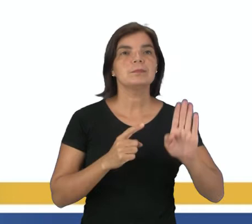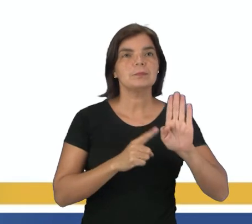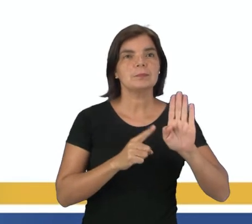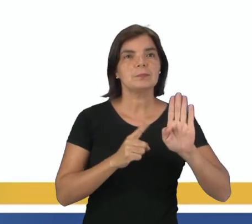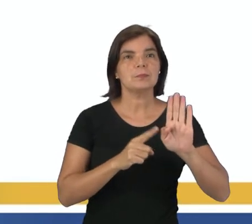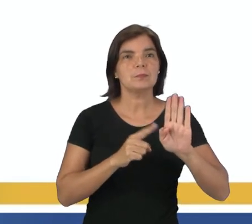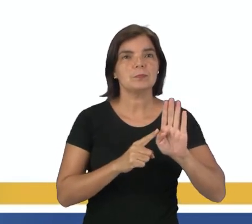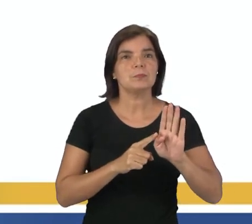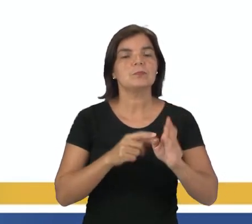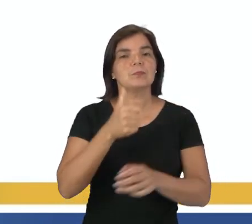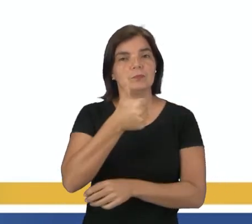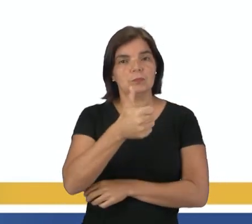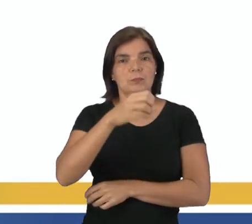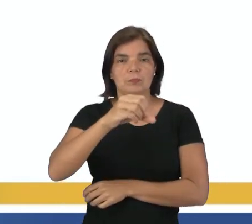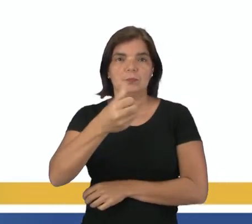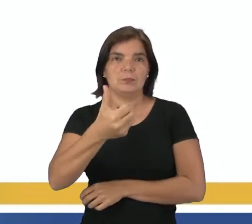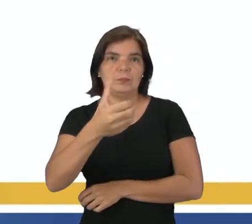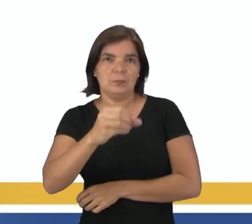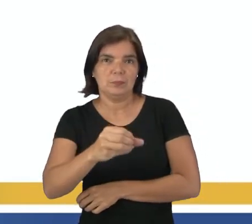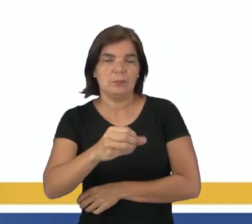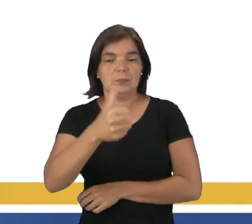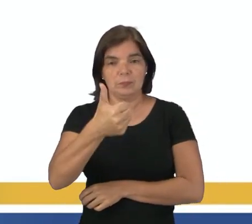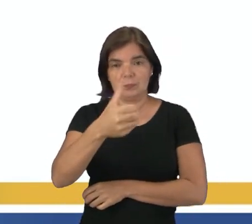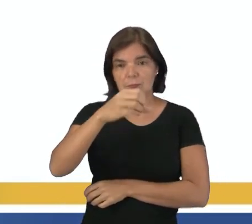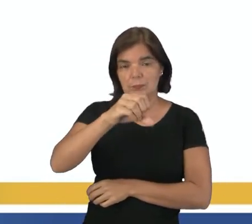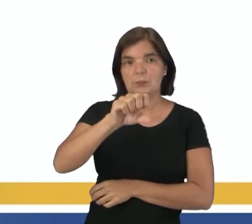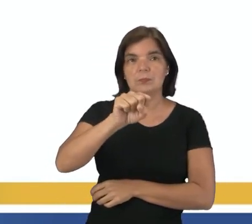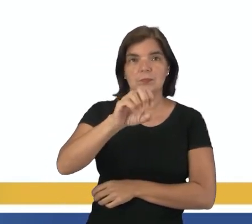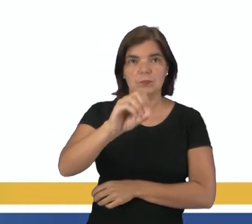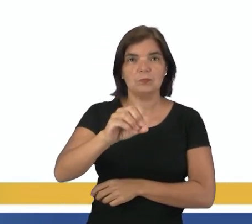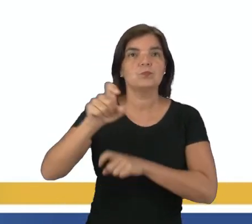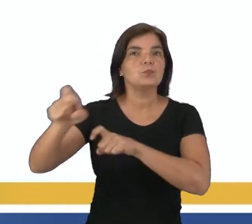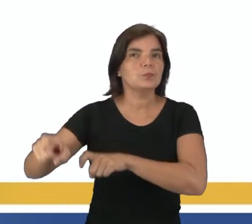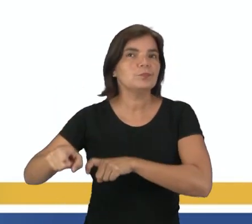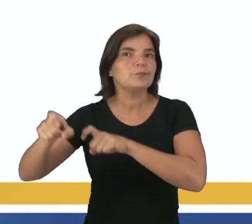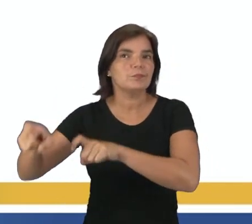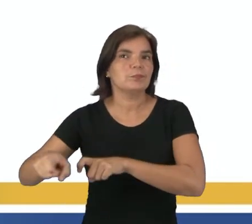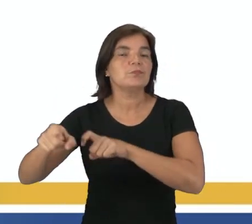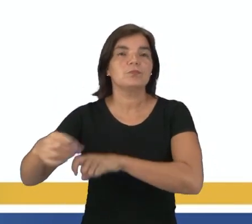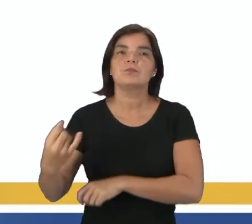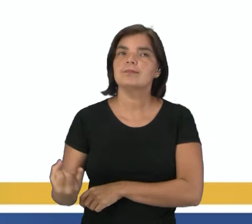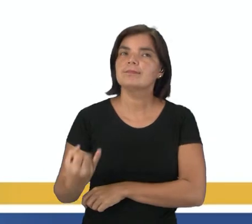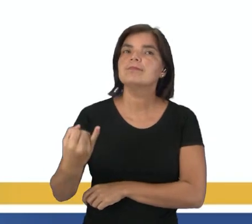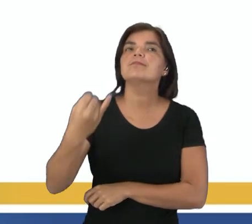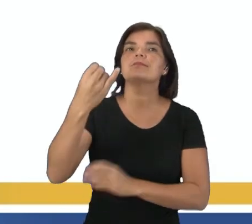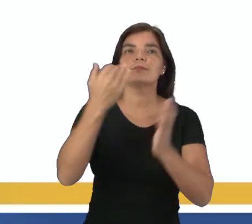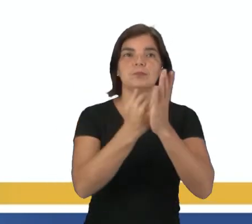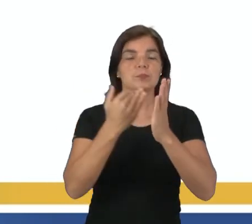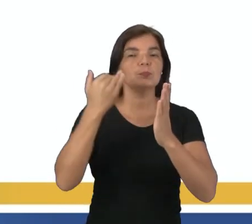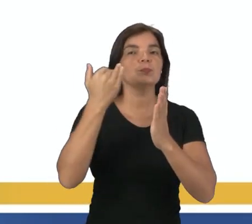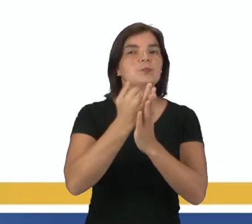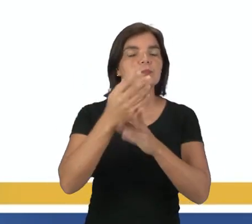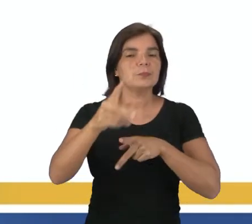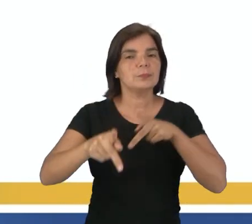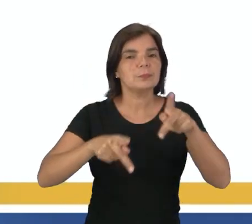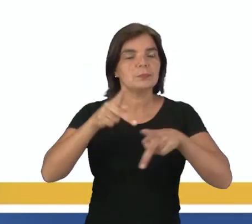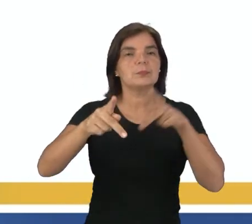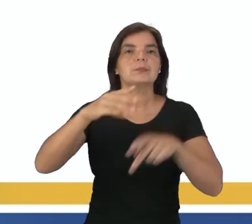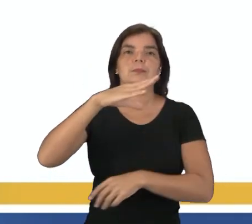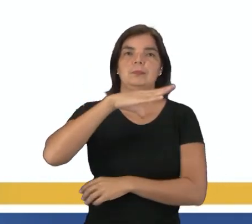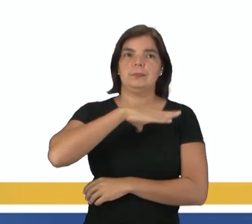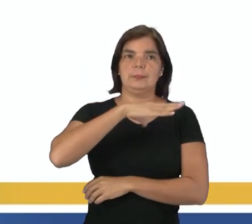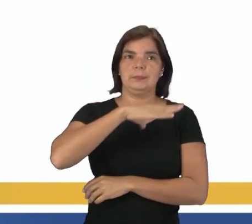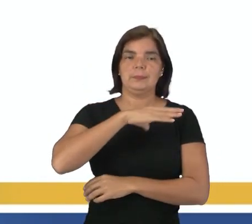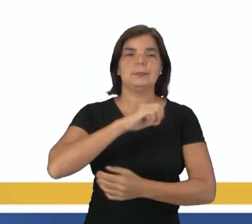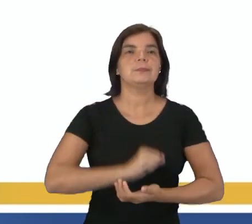letra B entre as décadas de 1960 Em 1980 o êxodo rural foi um fator importante para